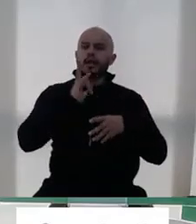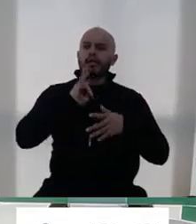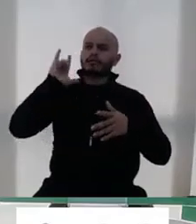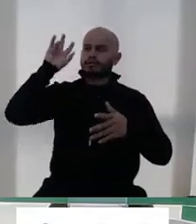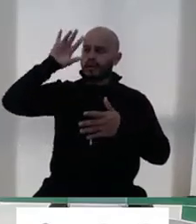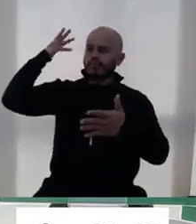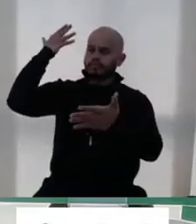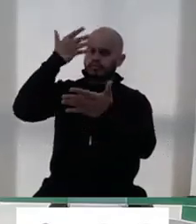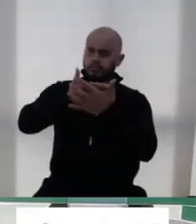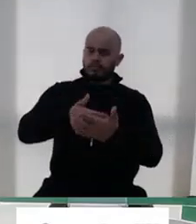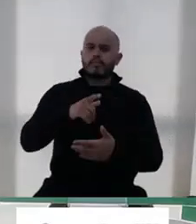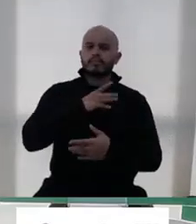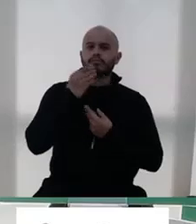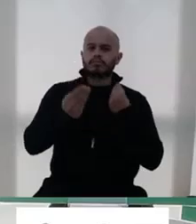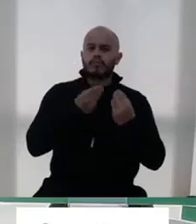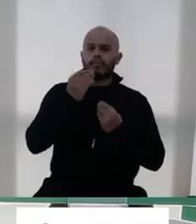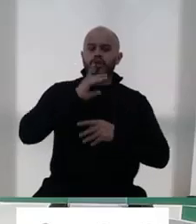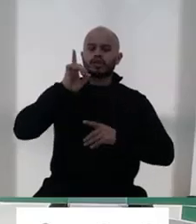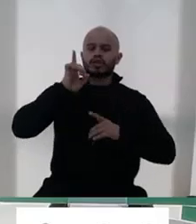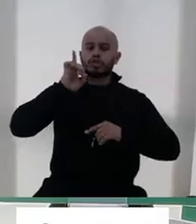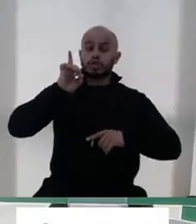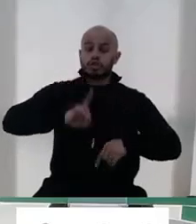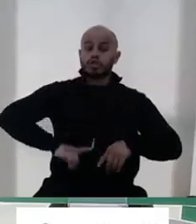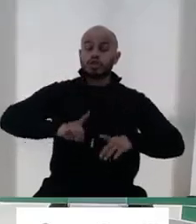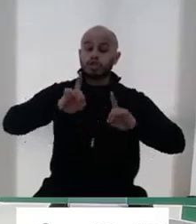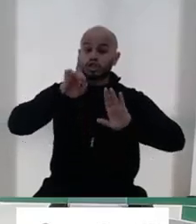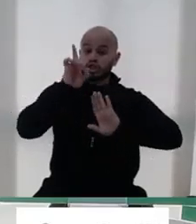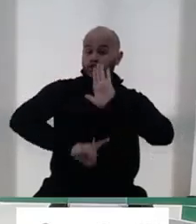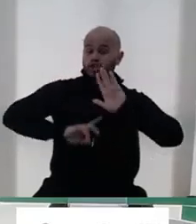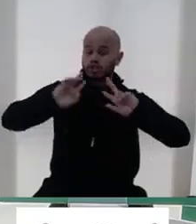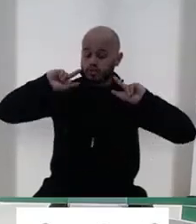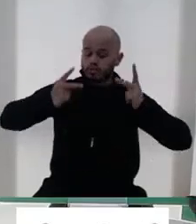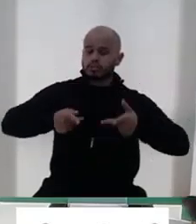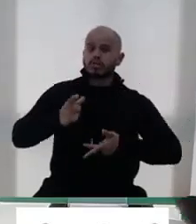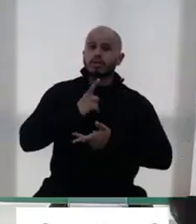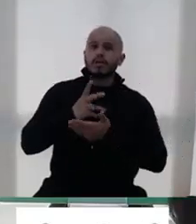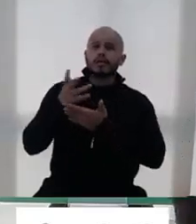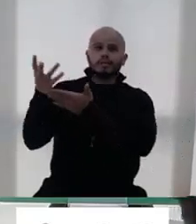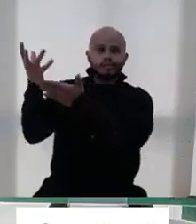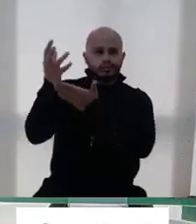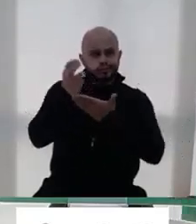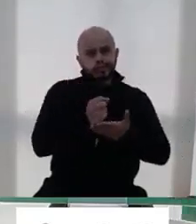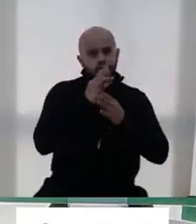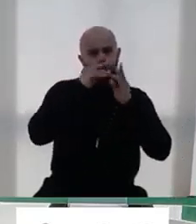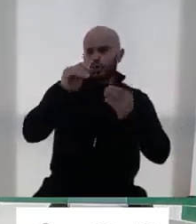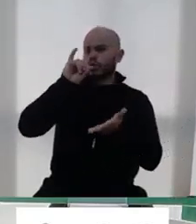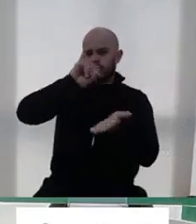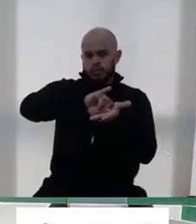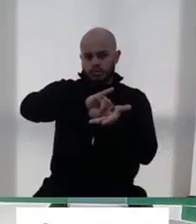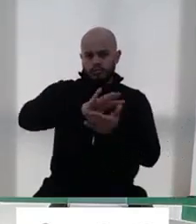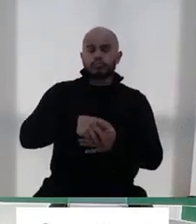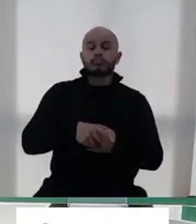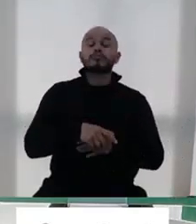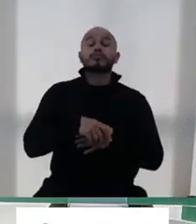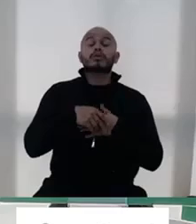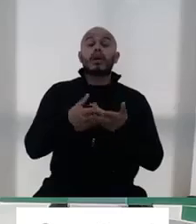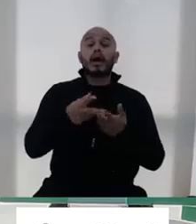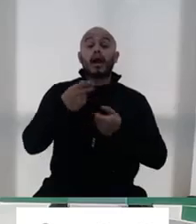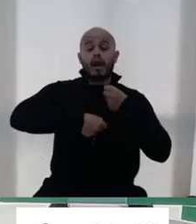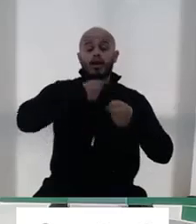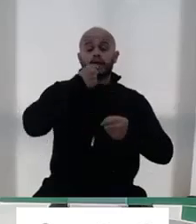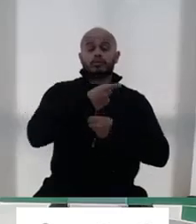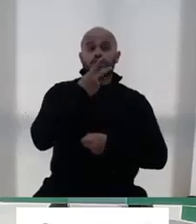Centro Gaspar Garcia de Direitos Humanos que absorvia praticamente toda a tutela coletiva da capital. E aí, em